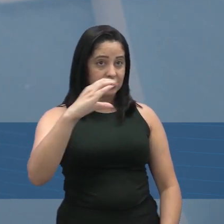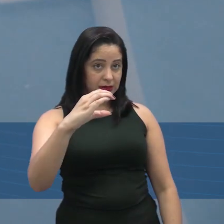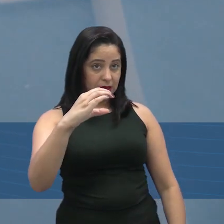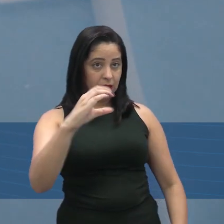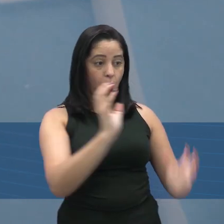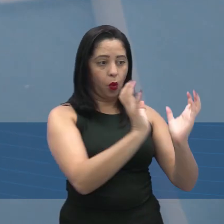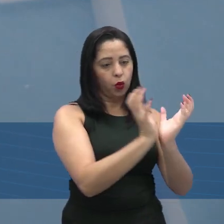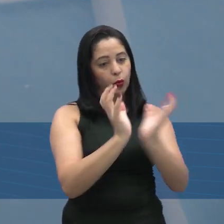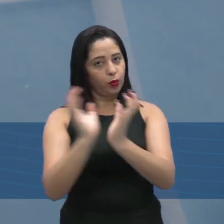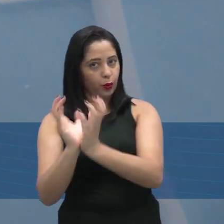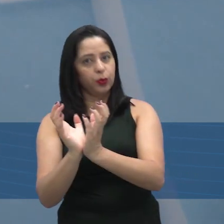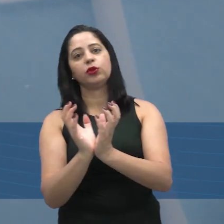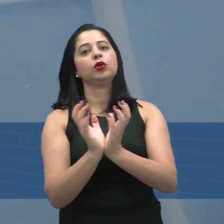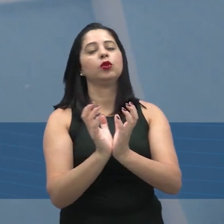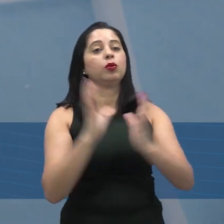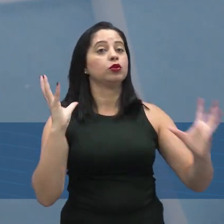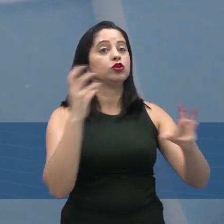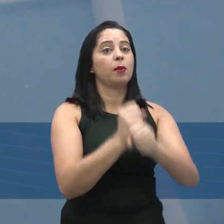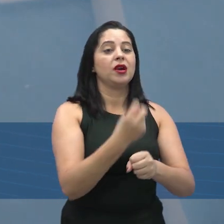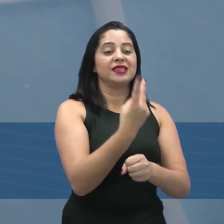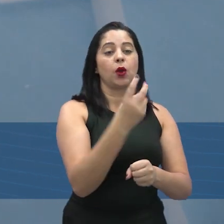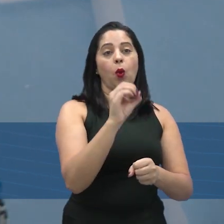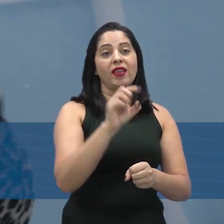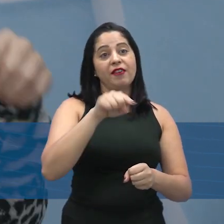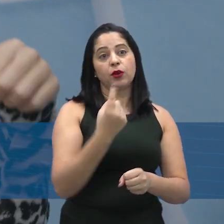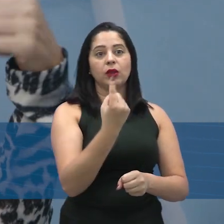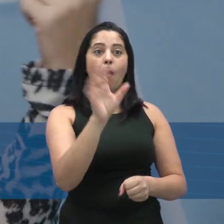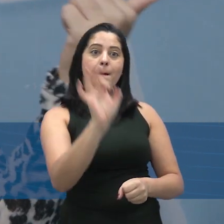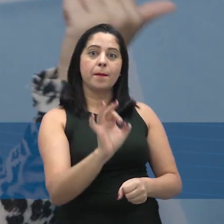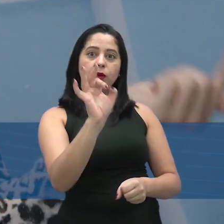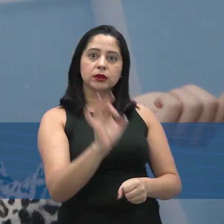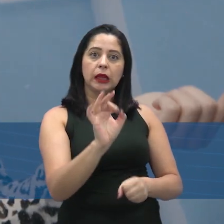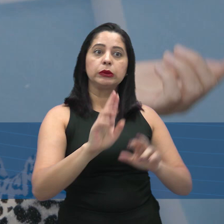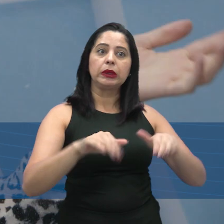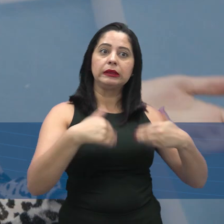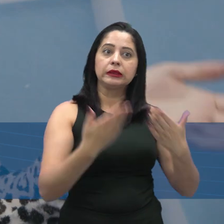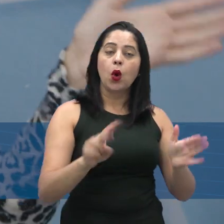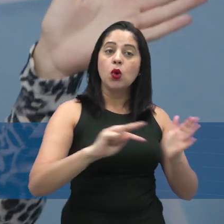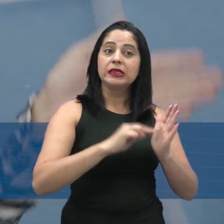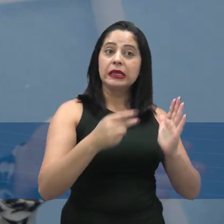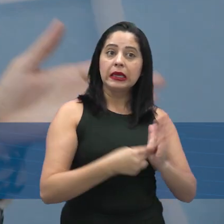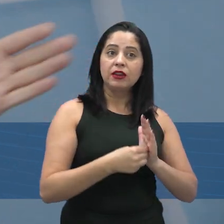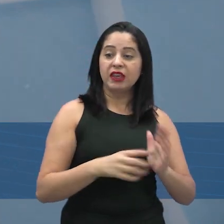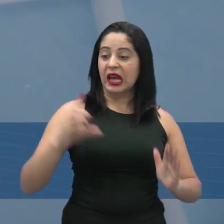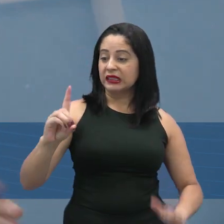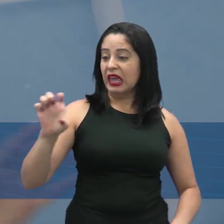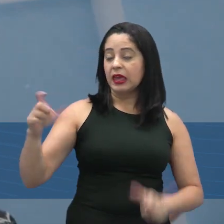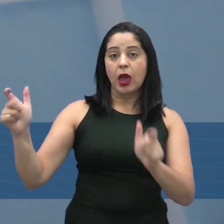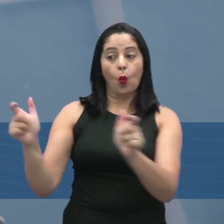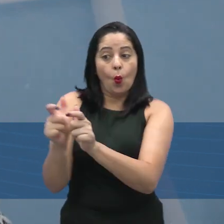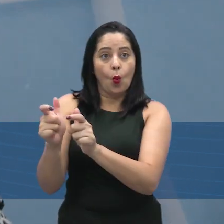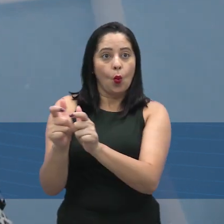e C, né, totalizaram 50,1%. Então, ultrapassou as classes D e E, né,